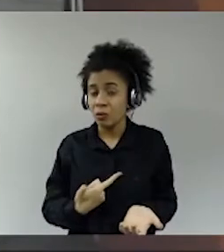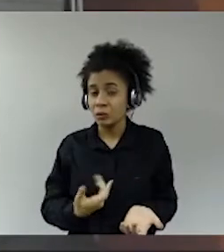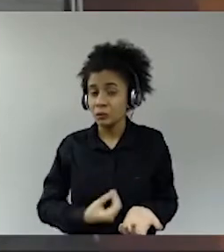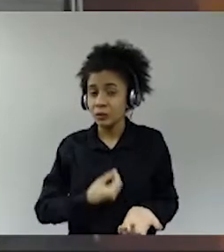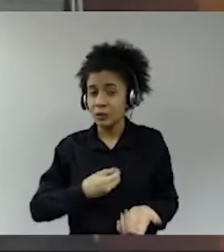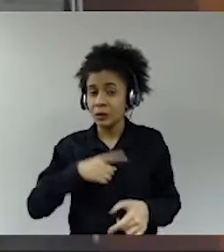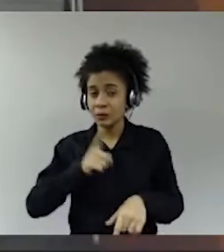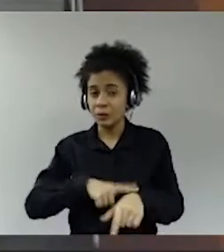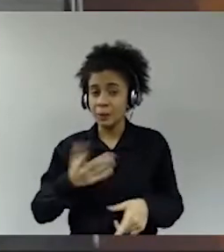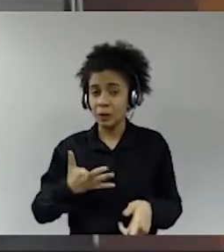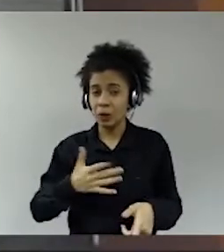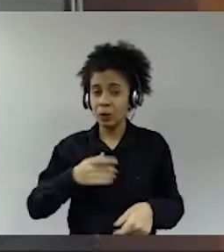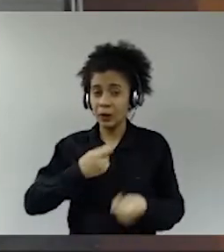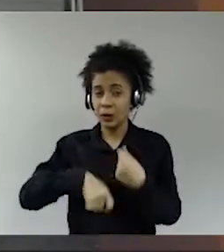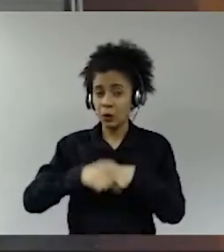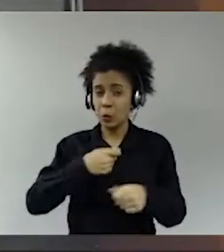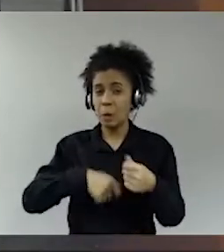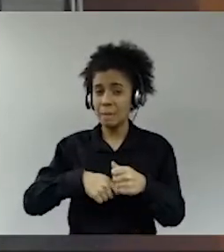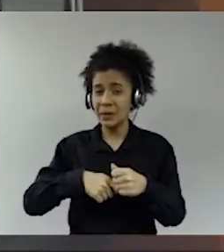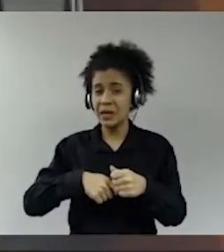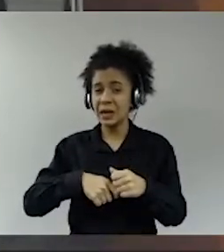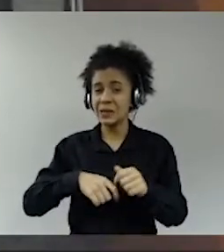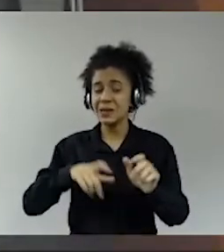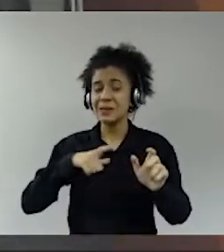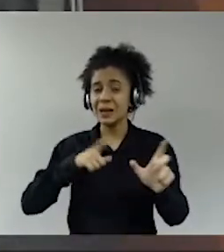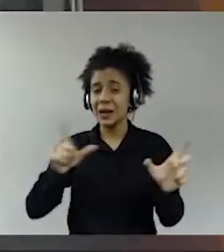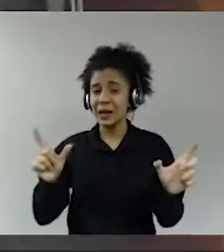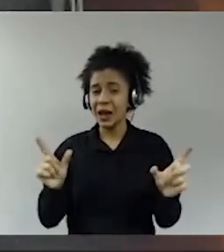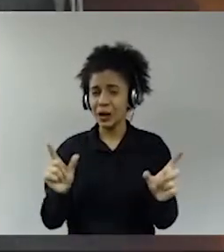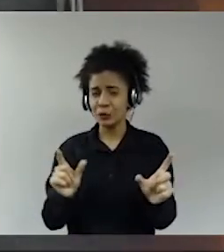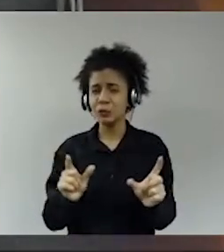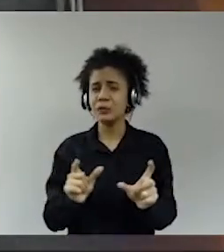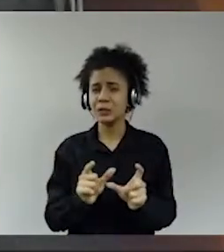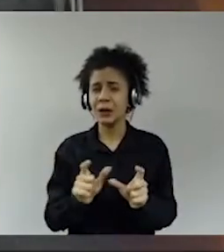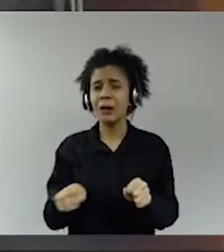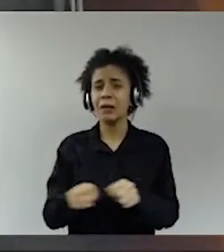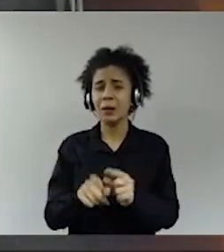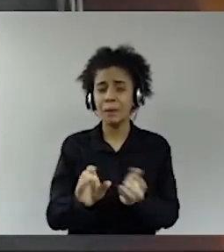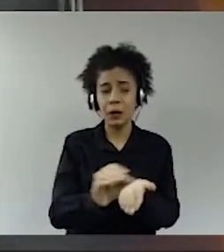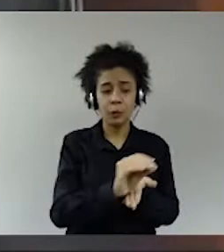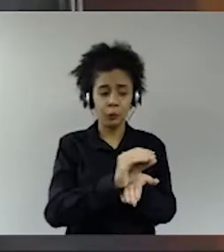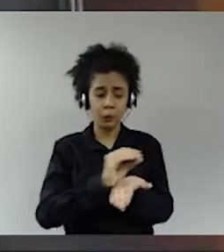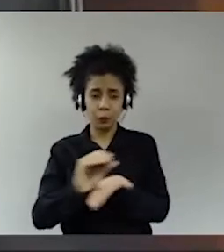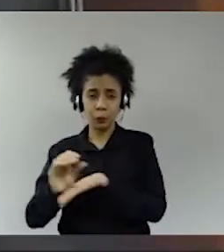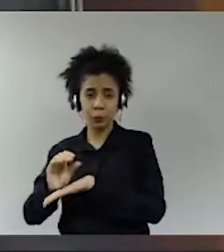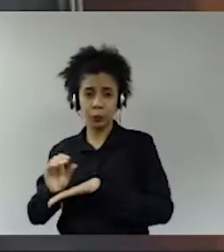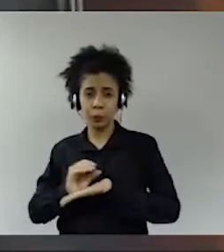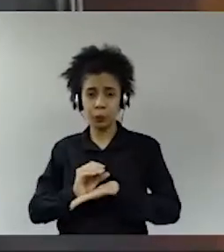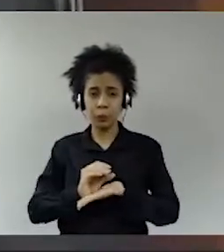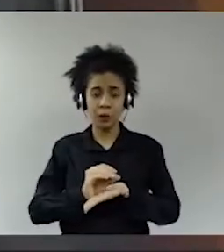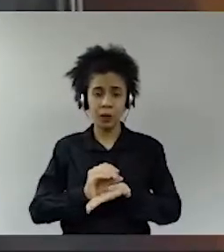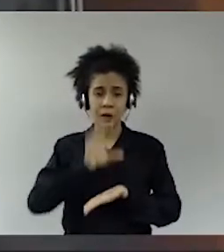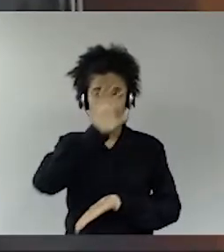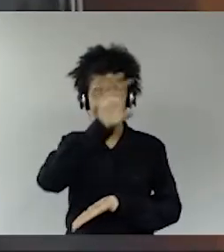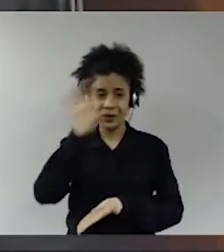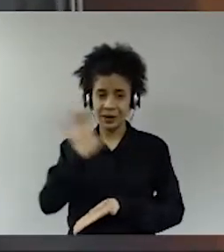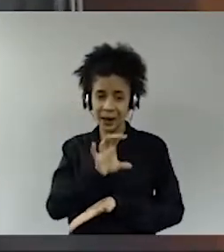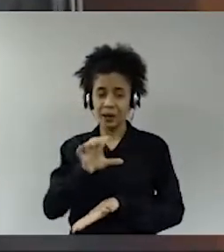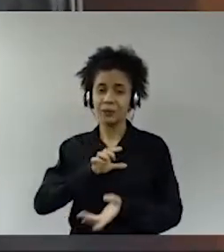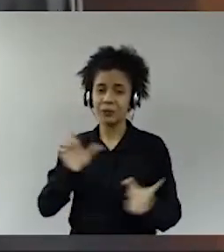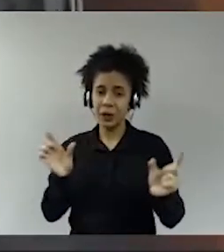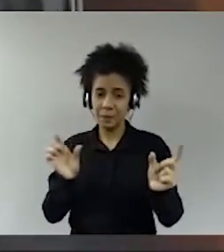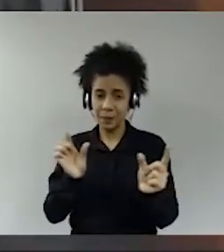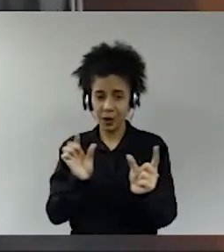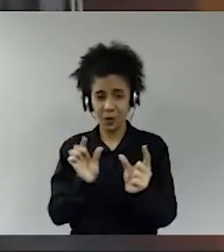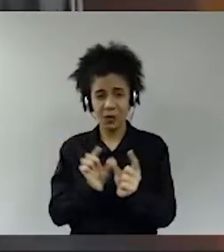da atividade econômica está muito reduzido e a arrecadação dos 3 entes federados está